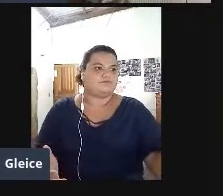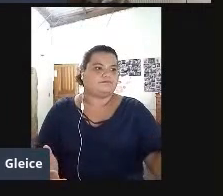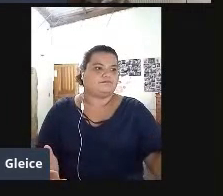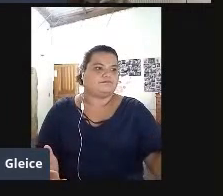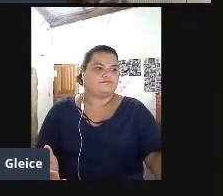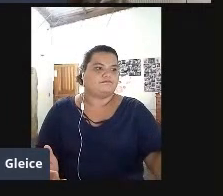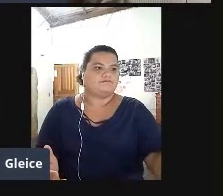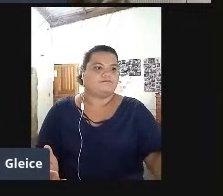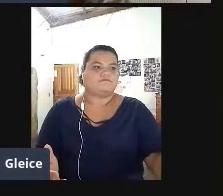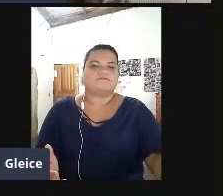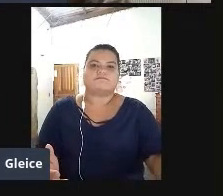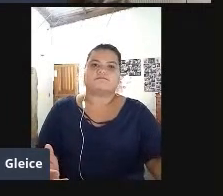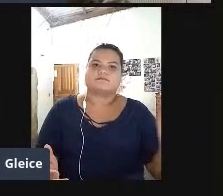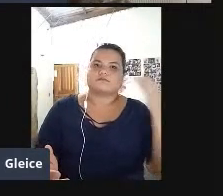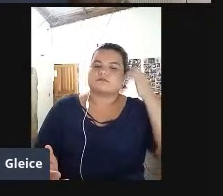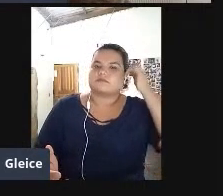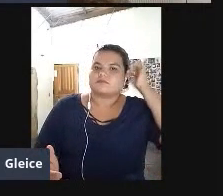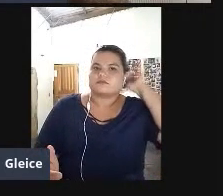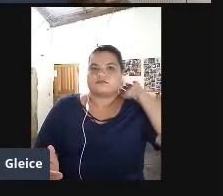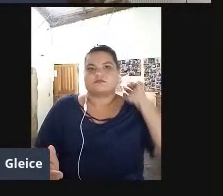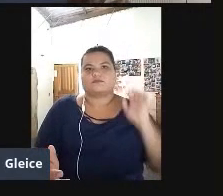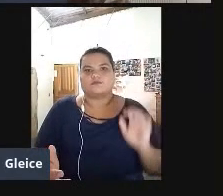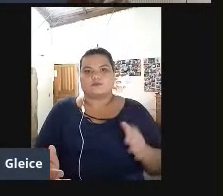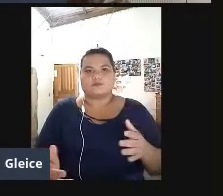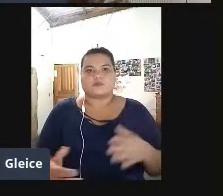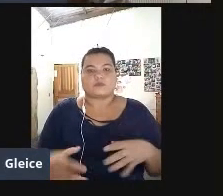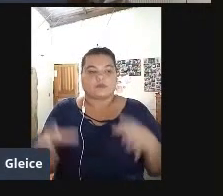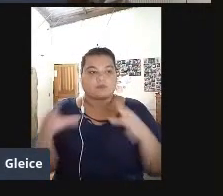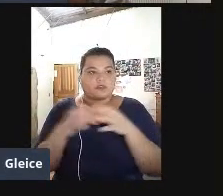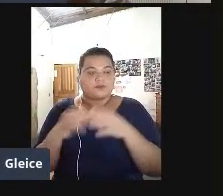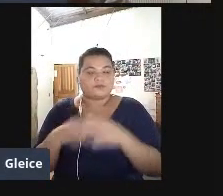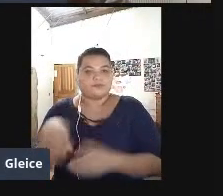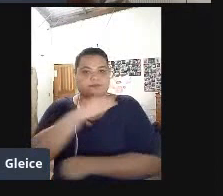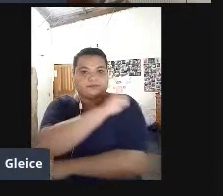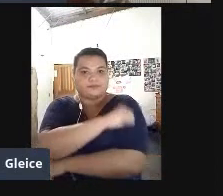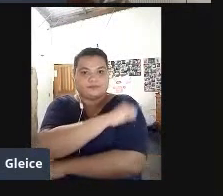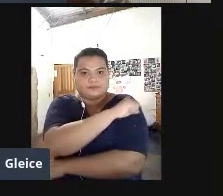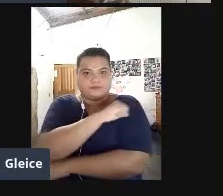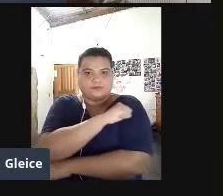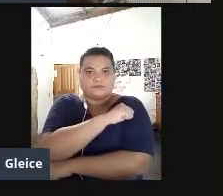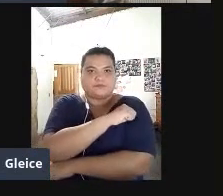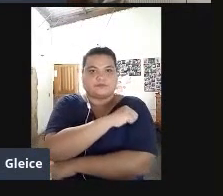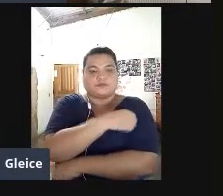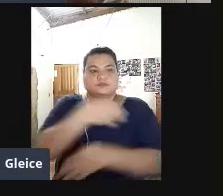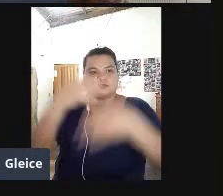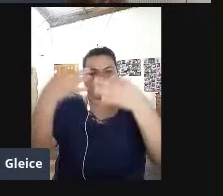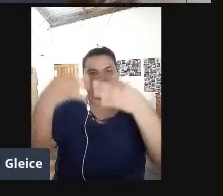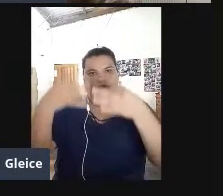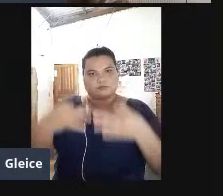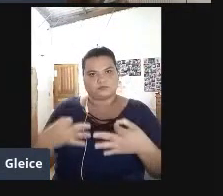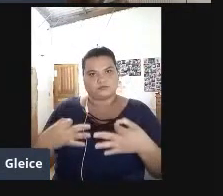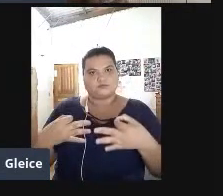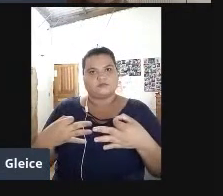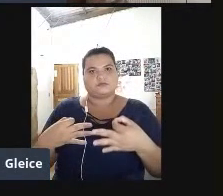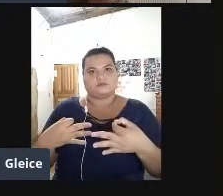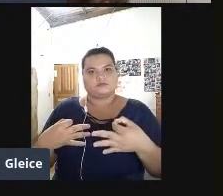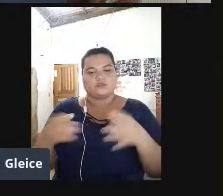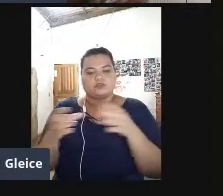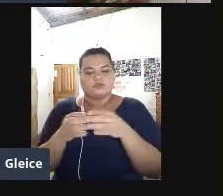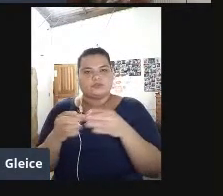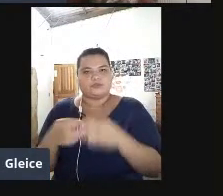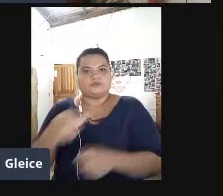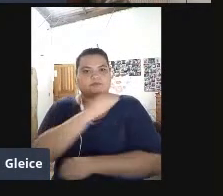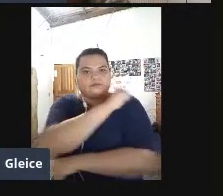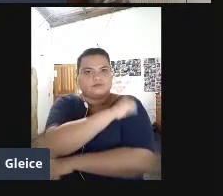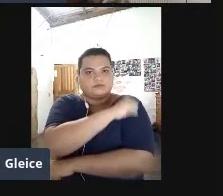prescrito e era o que era infundido, né? Uma equipe de enfermagem acentuada, obrigado, Fernanda, pelo feedback, uma equipe de enfermagem acentuada, nossa equipe